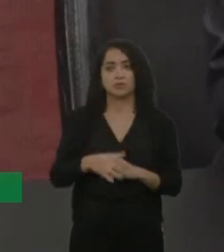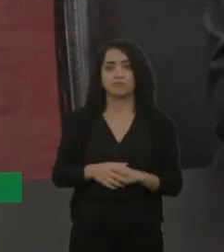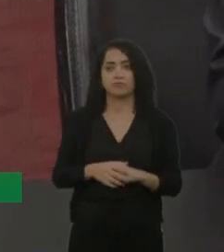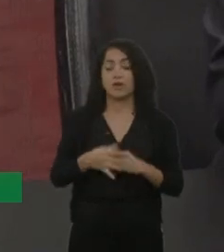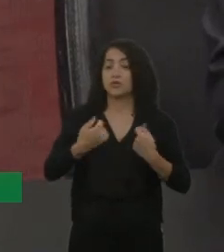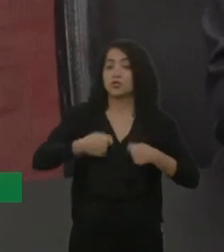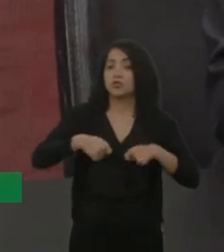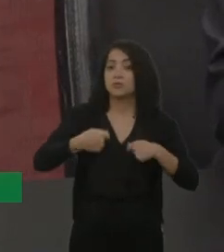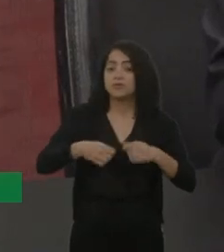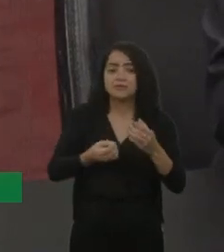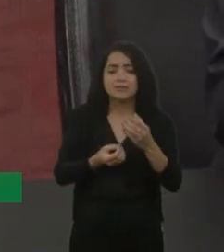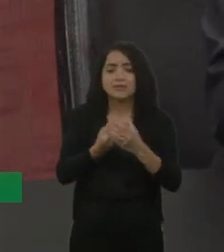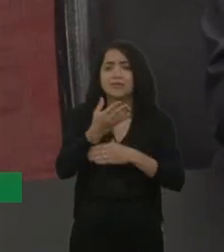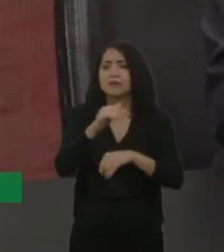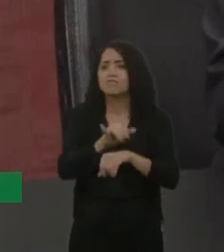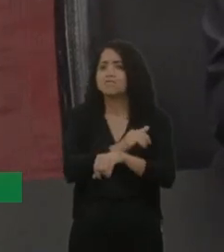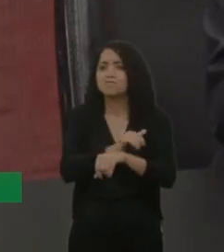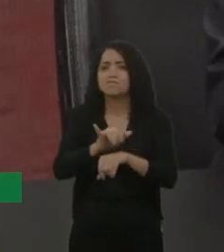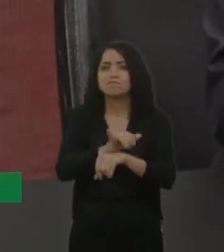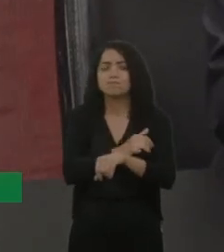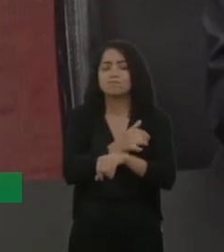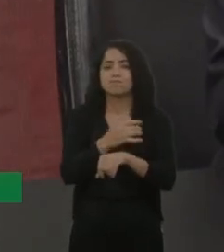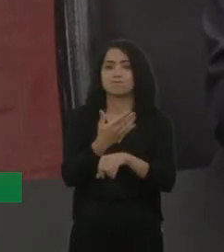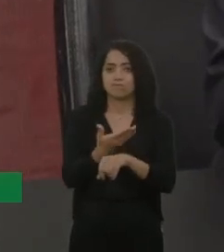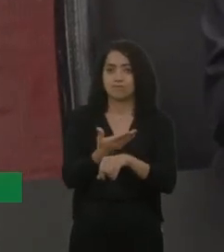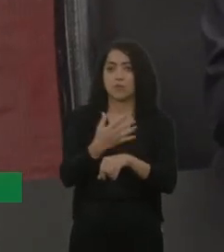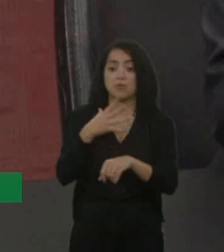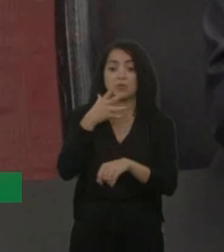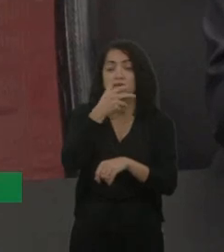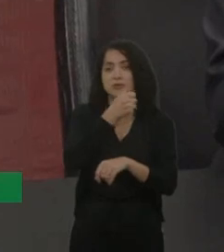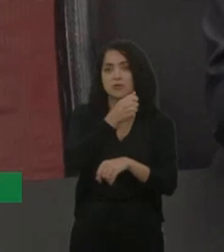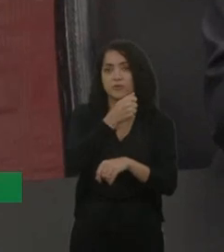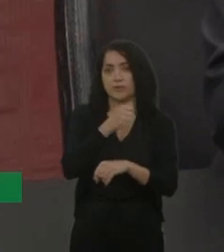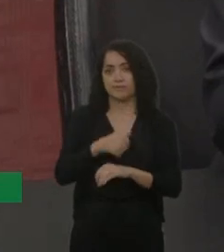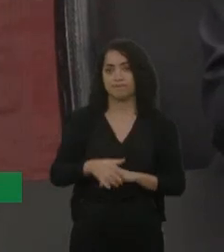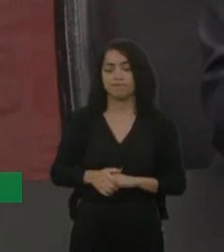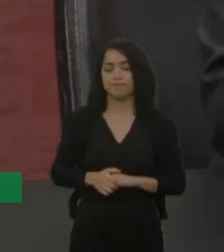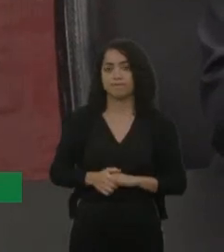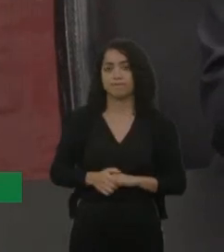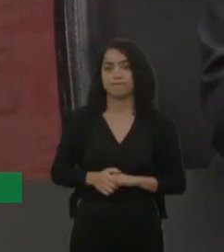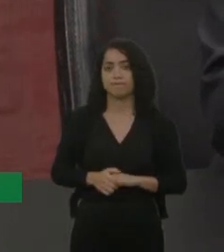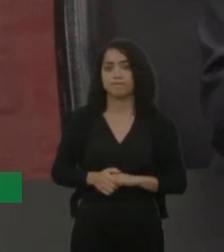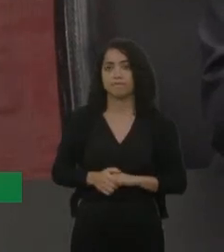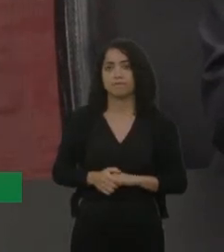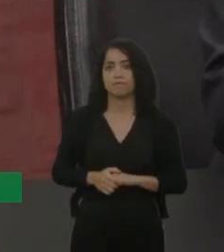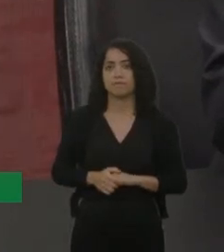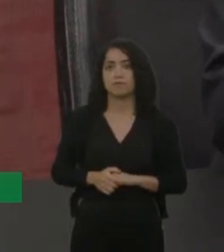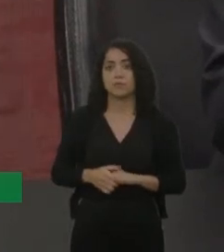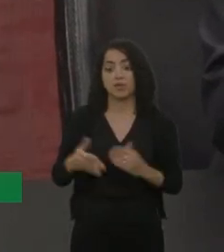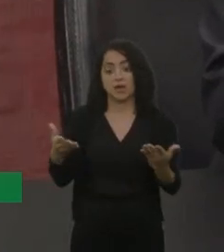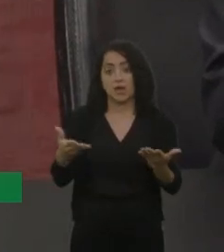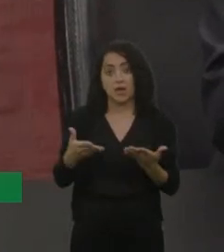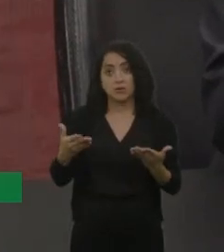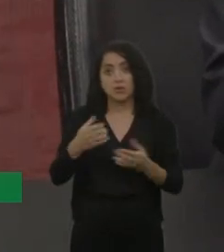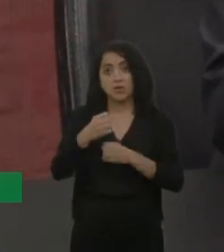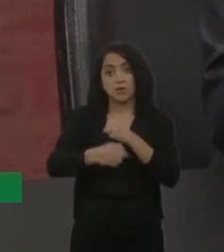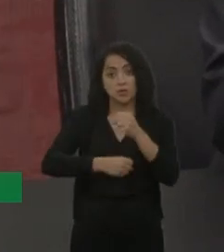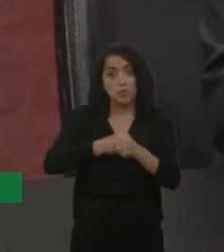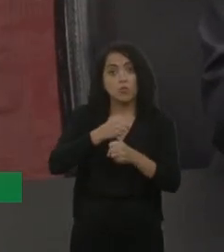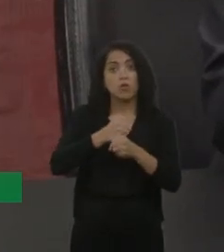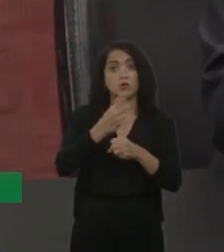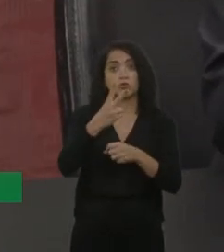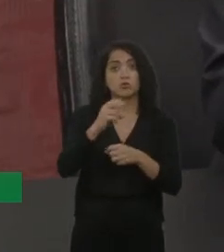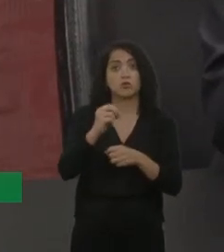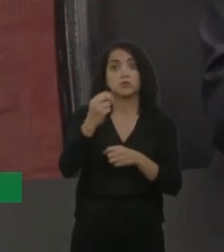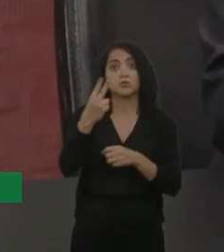Precisamos criar alternativas para salvá-las. Em pleno ano de